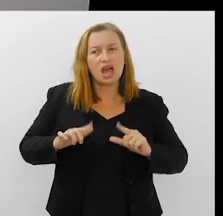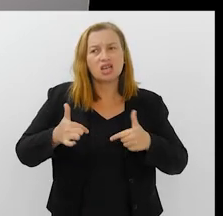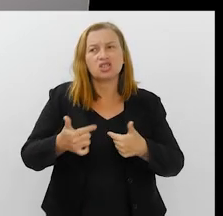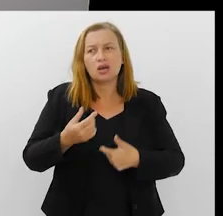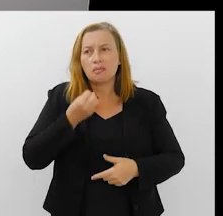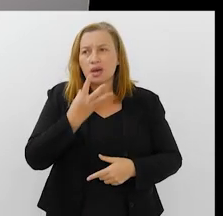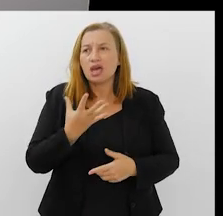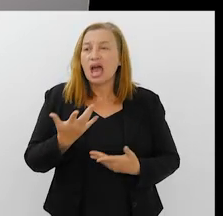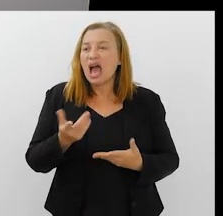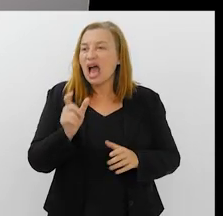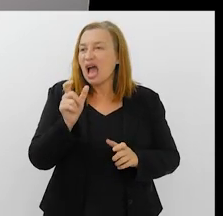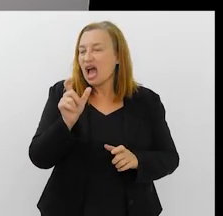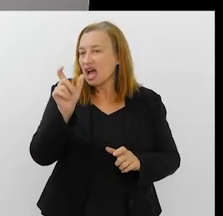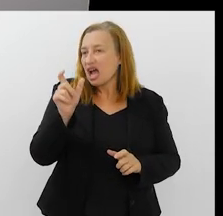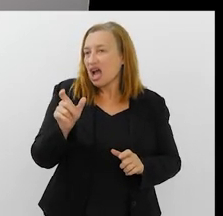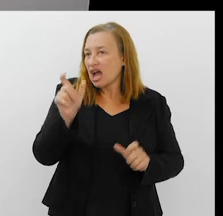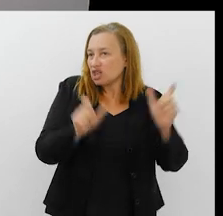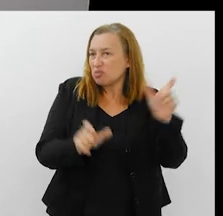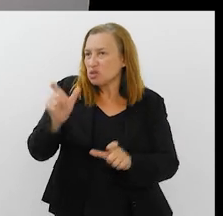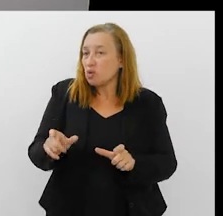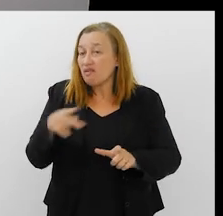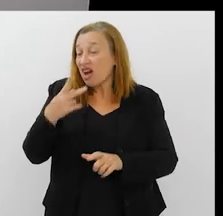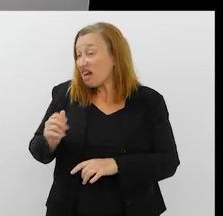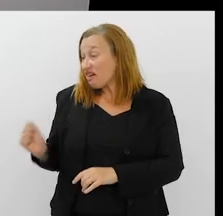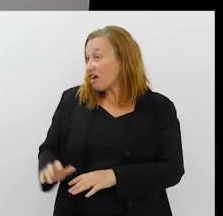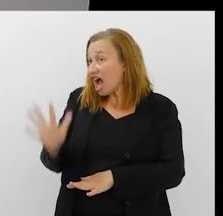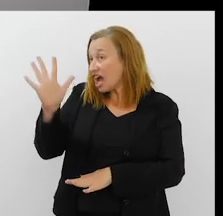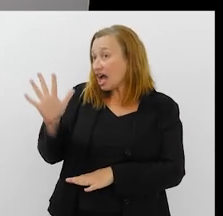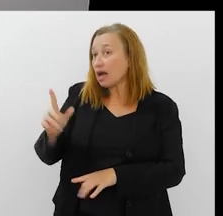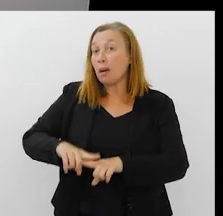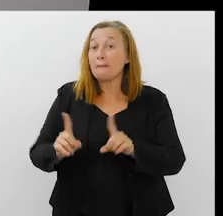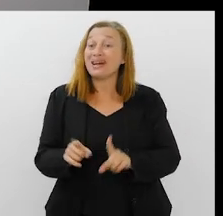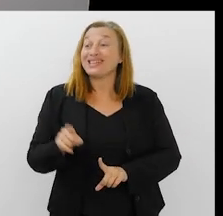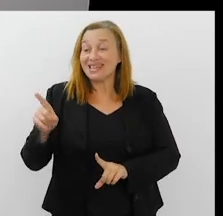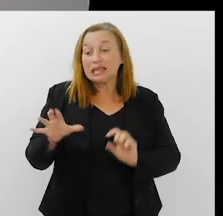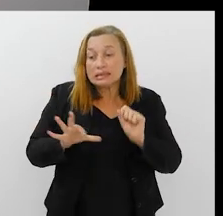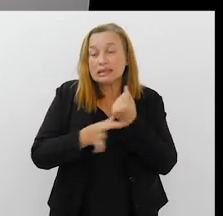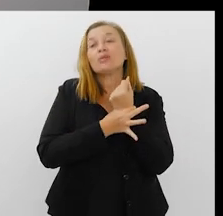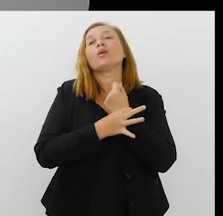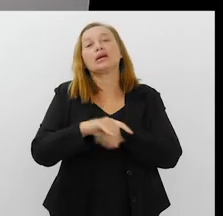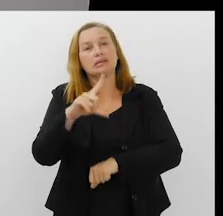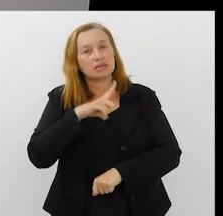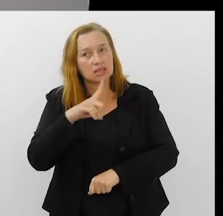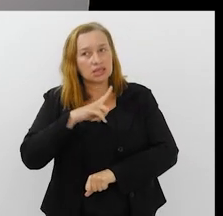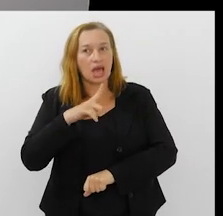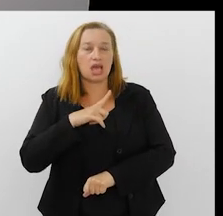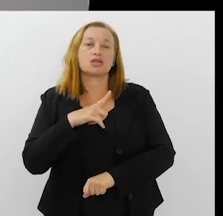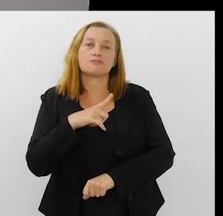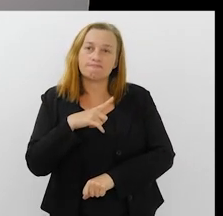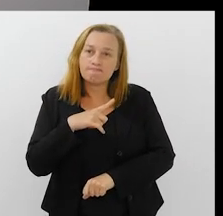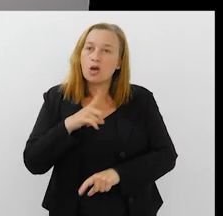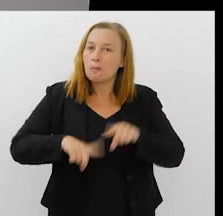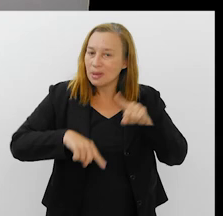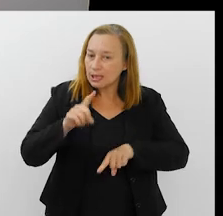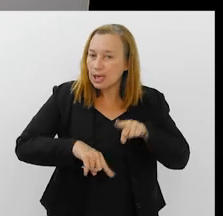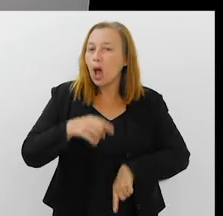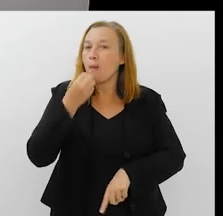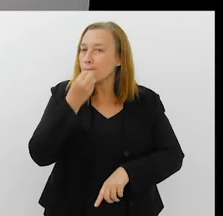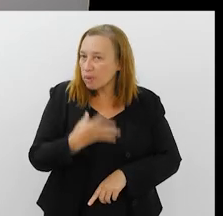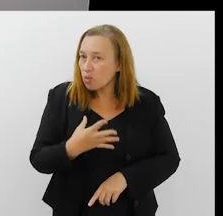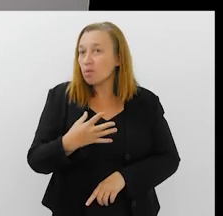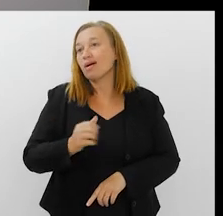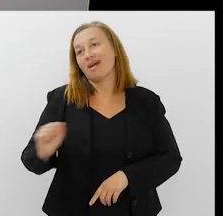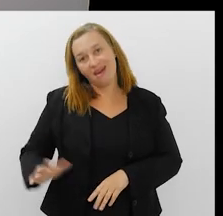ia funcionar. Entendeu? As pessoas falam assim, ah, mas o Ginário é muito caro. Trajeto, mas é caro porque ele garante a qualidade. O que é bom é